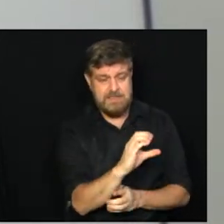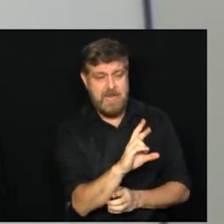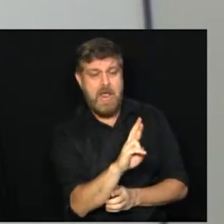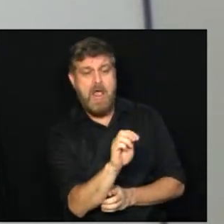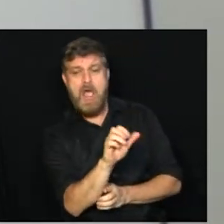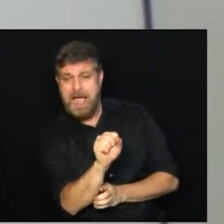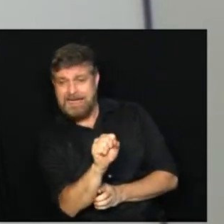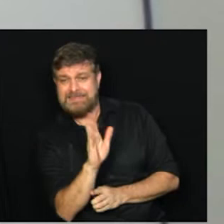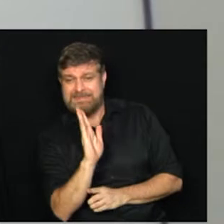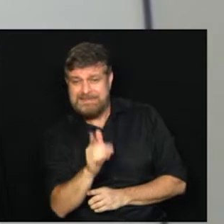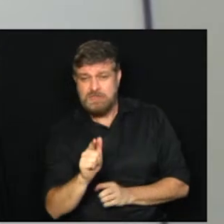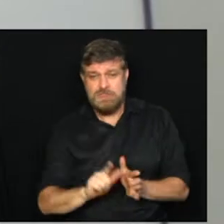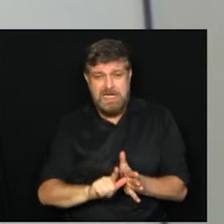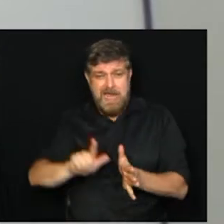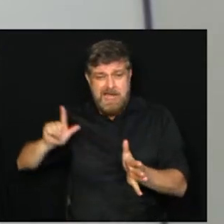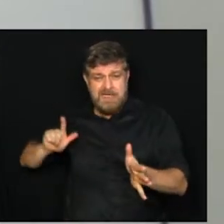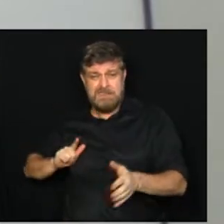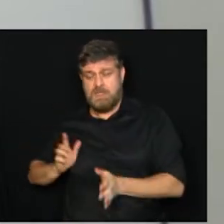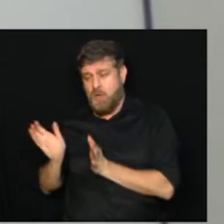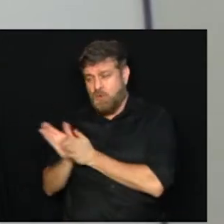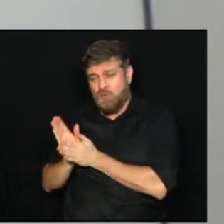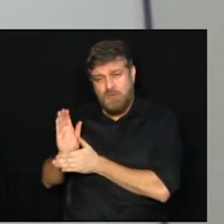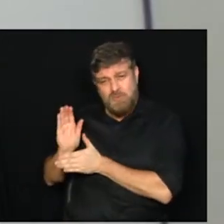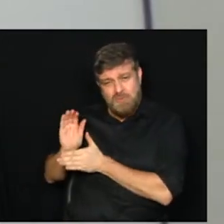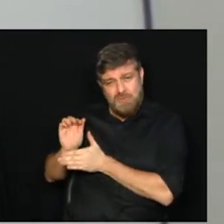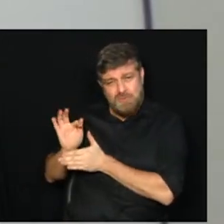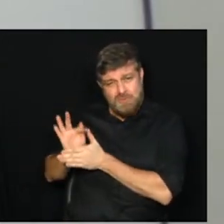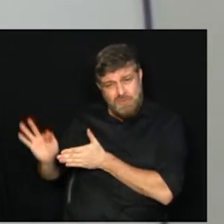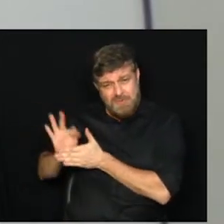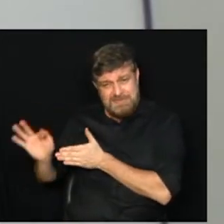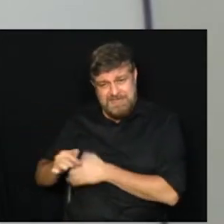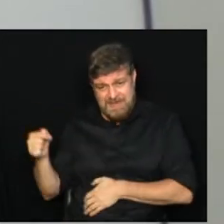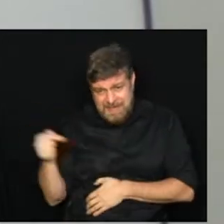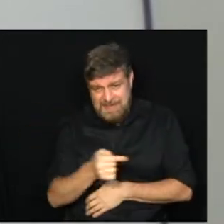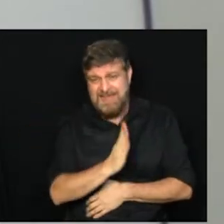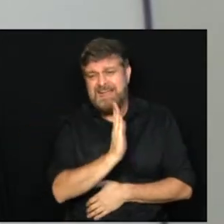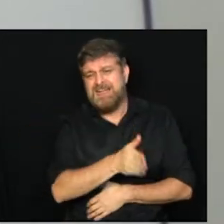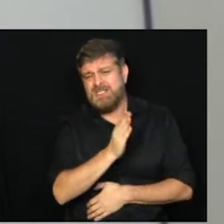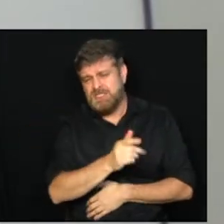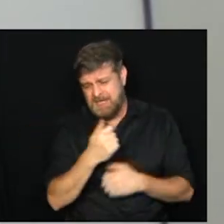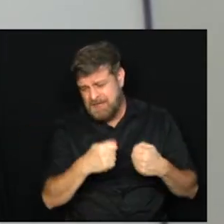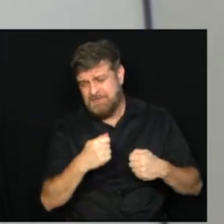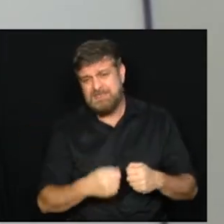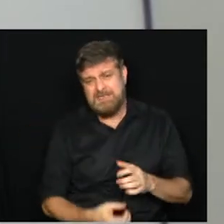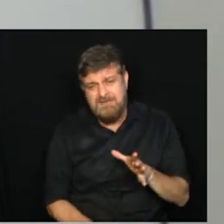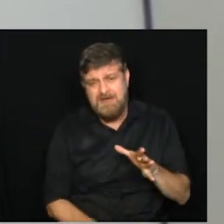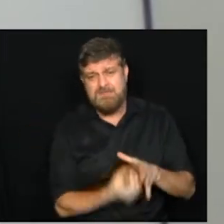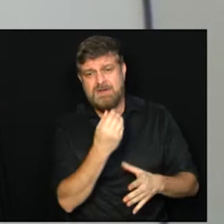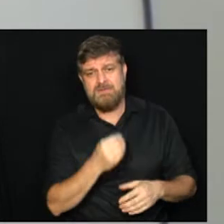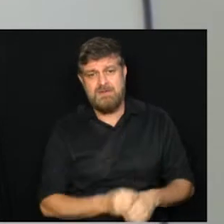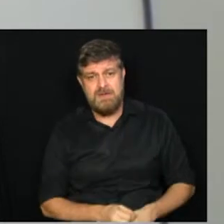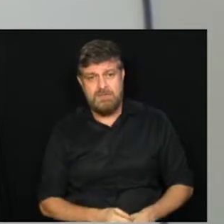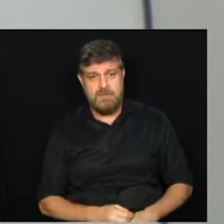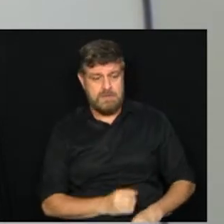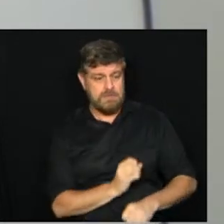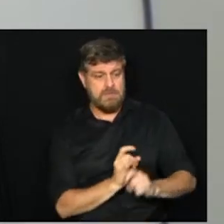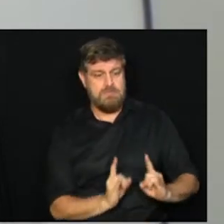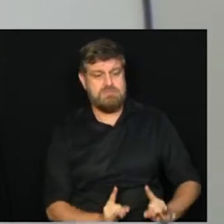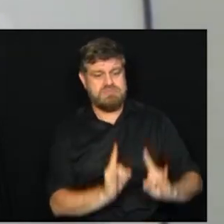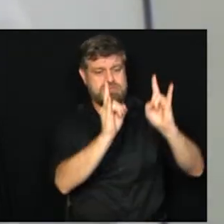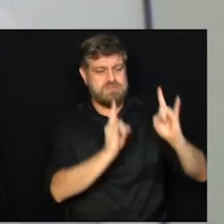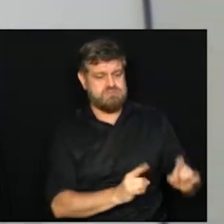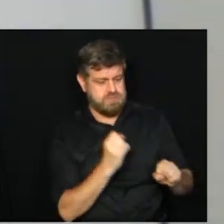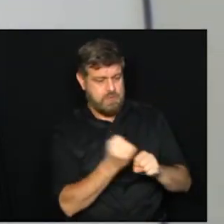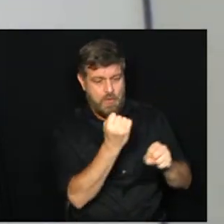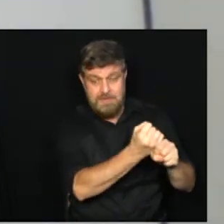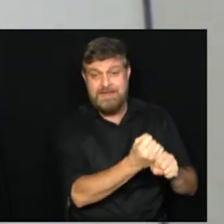da antiga gestão de conselho. Na verdade, o CRAS do Bassoli já deveria ter chego desde quando o Bassoli foi construído, né?